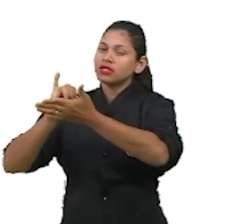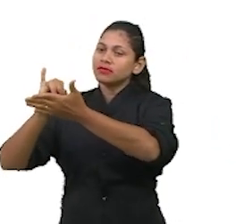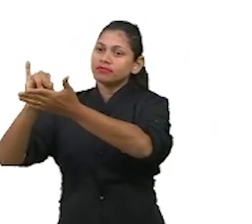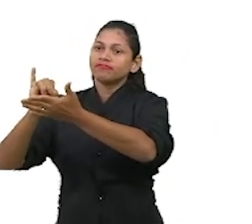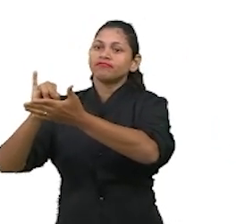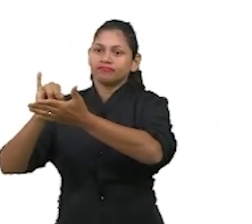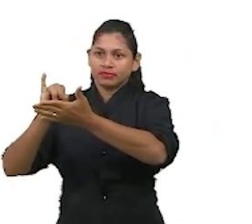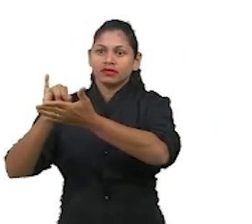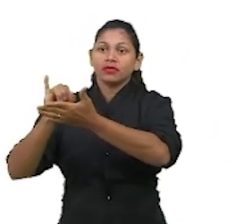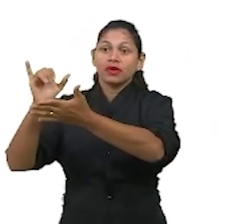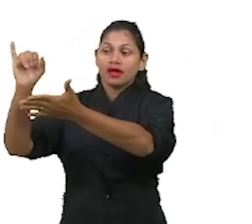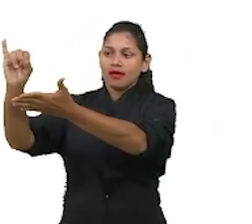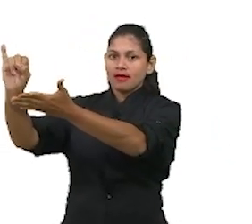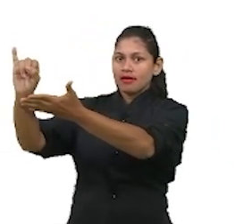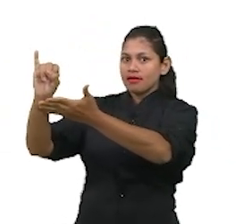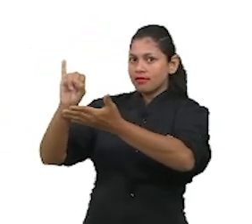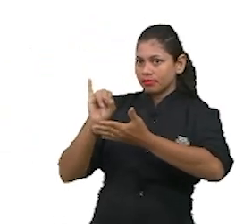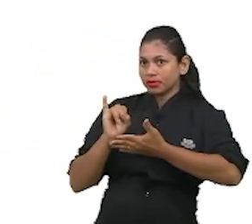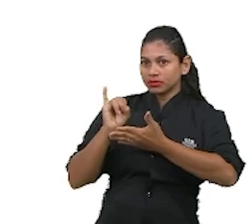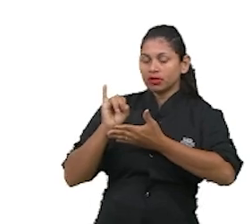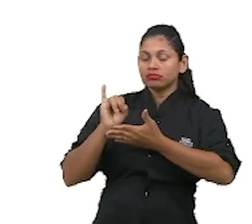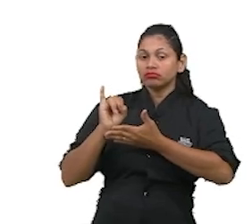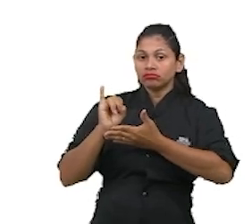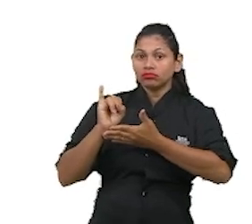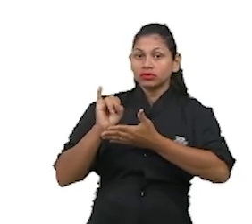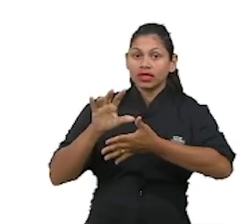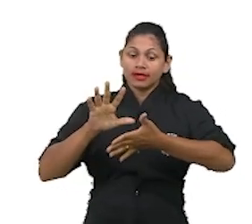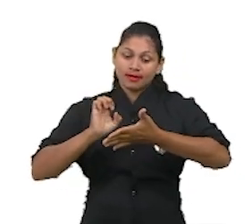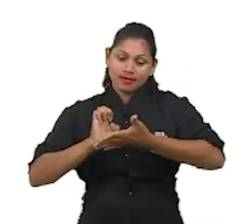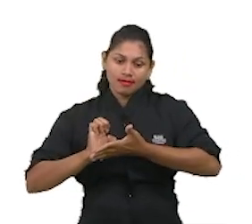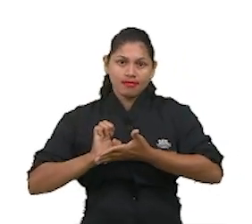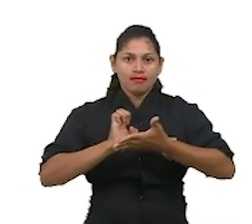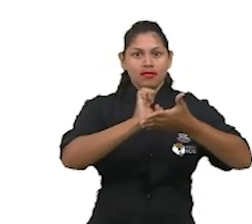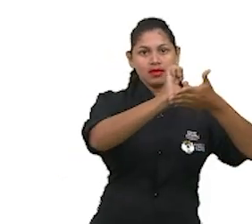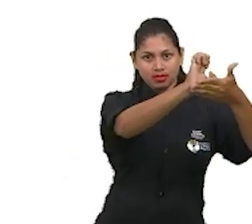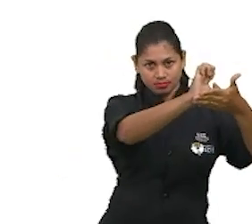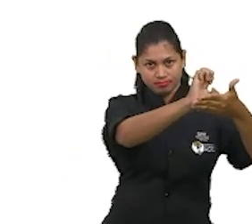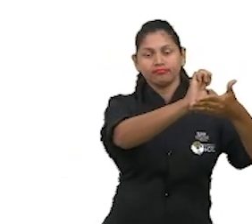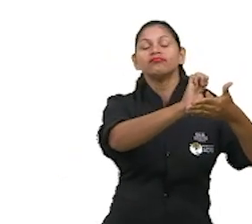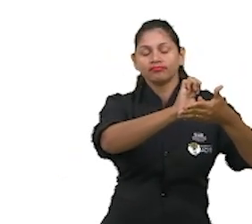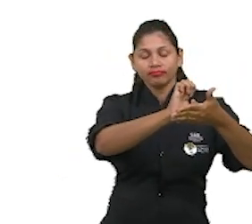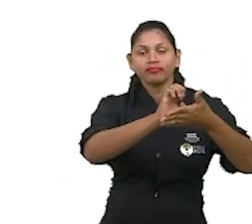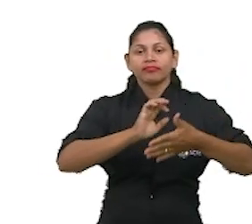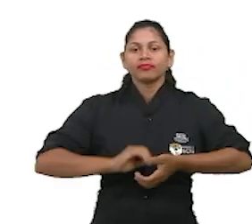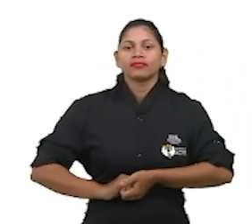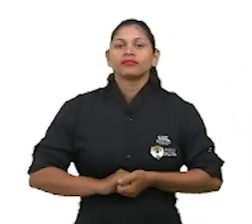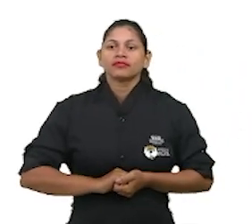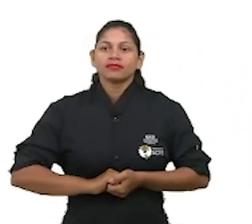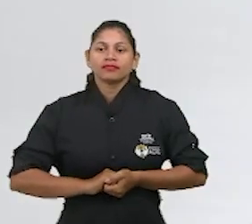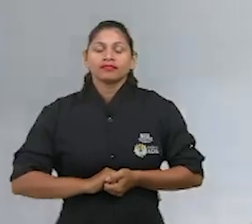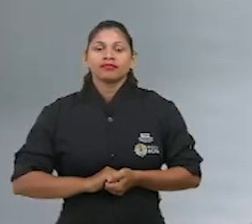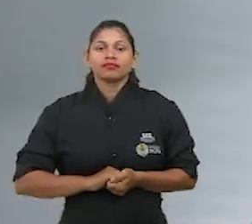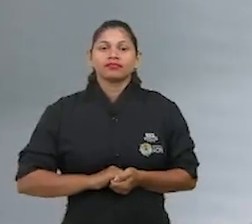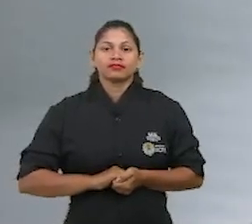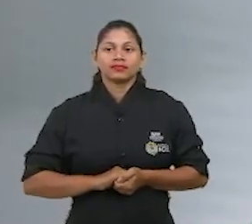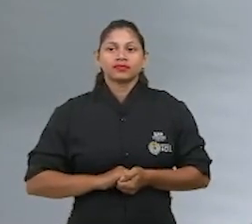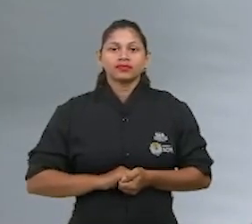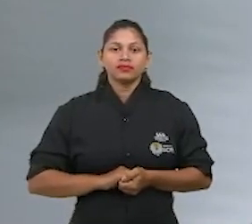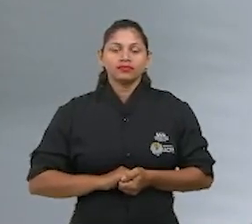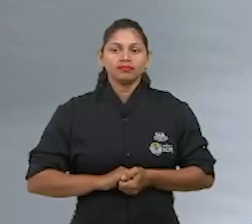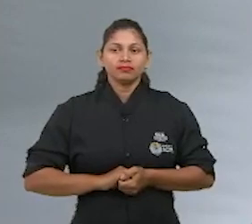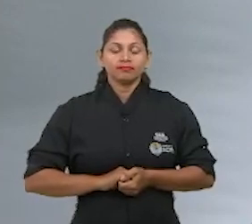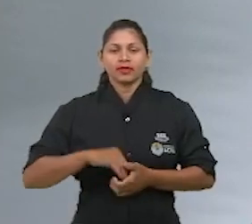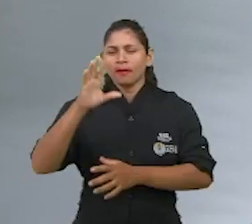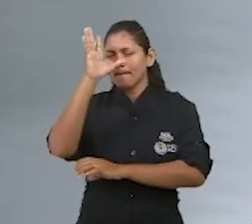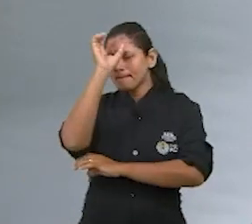sentido de entrar. Então, exportar seria saída e importar seria entrada. Feito isso, vamos